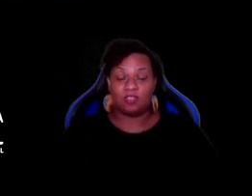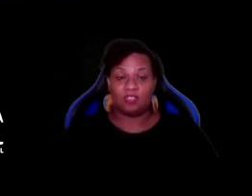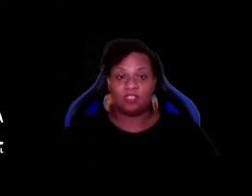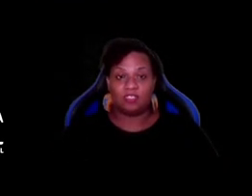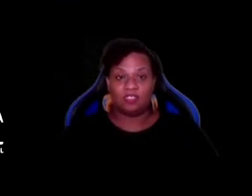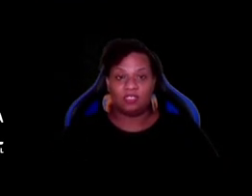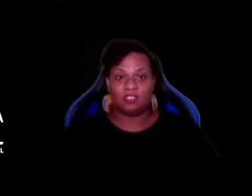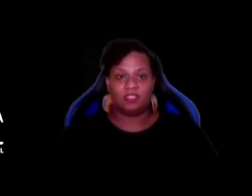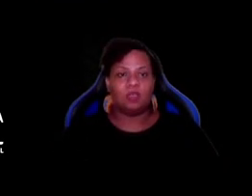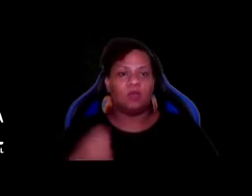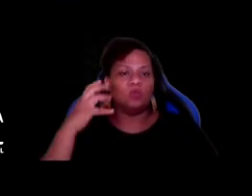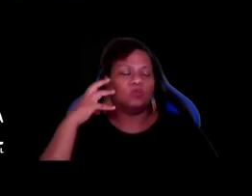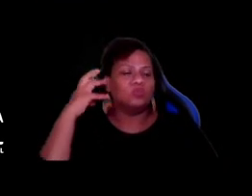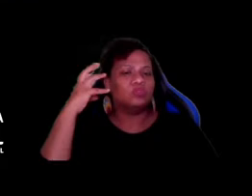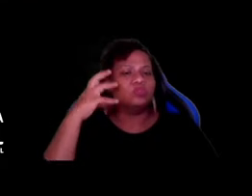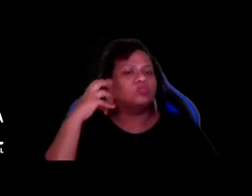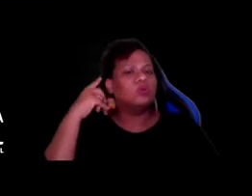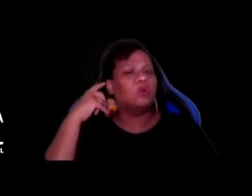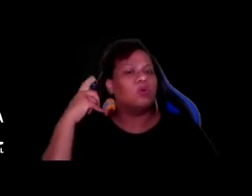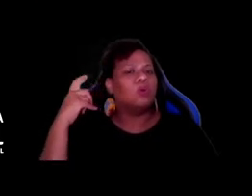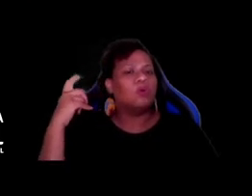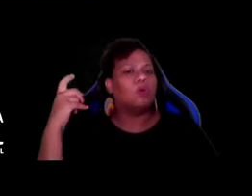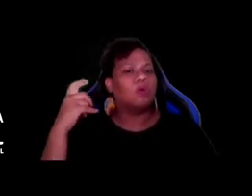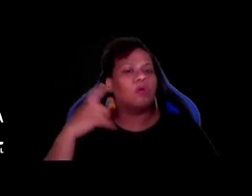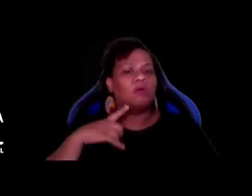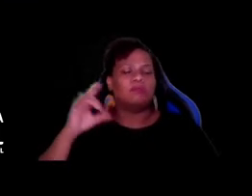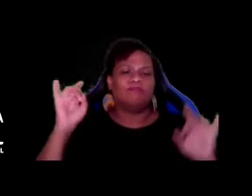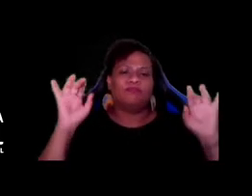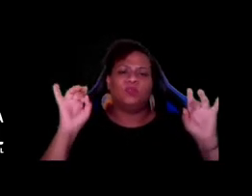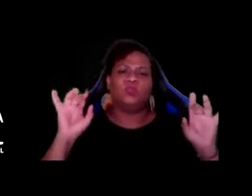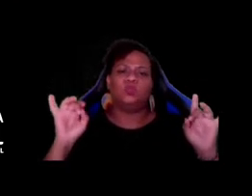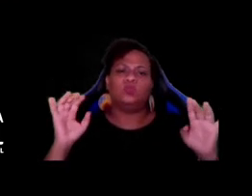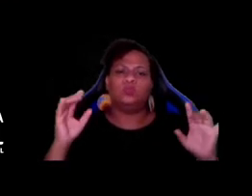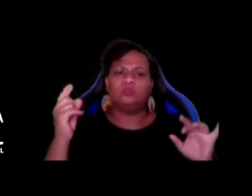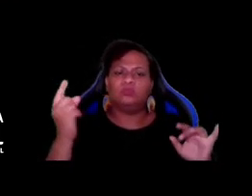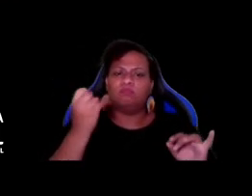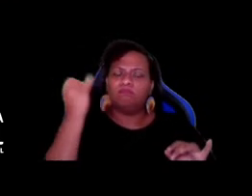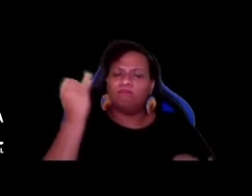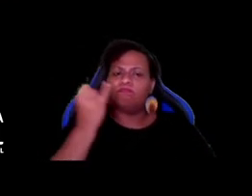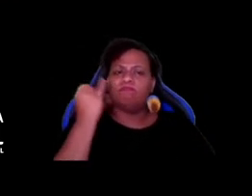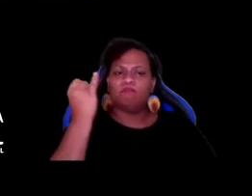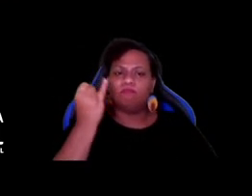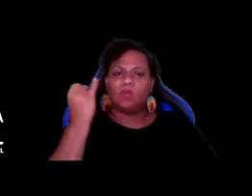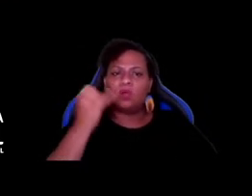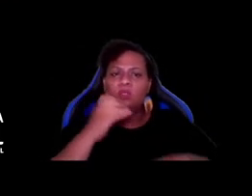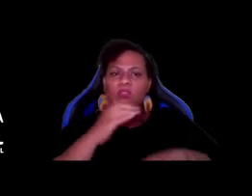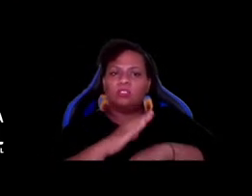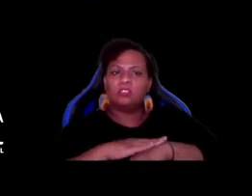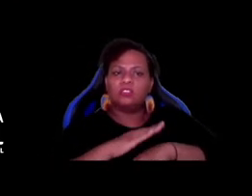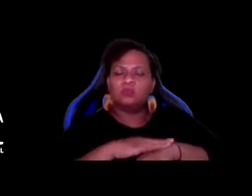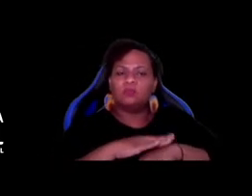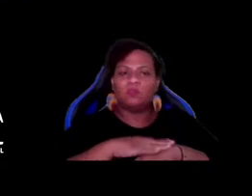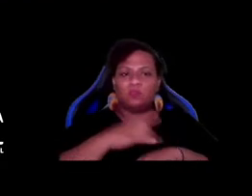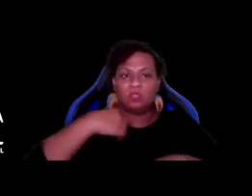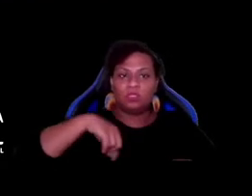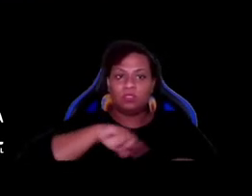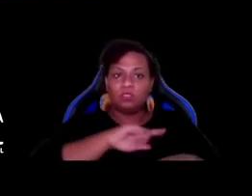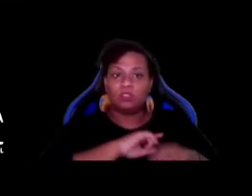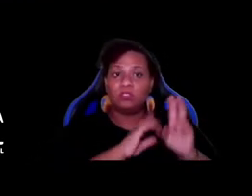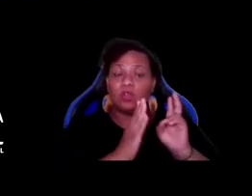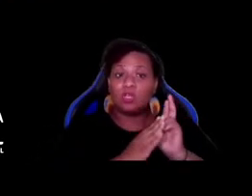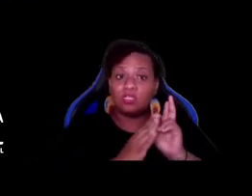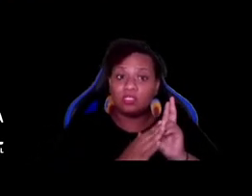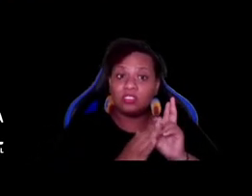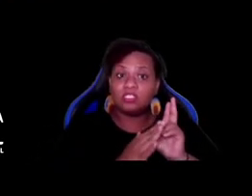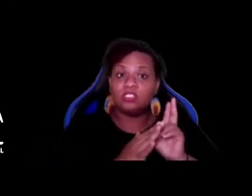um som dele, é muito sagrado isso. É um momento muito sagrado, é um momento que a gente, para nós indígenas,